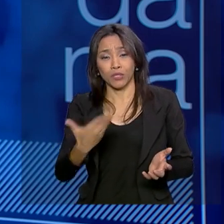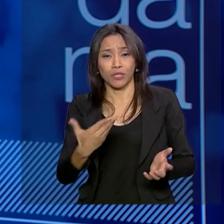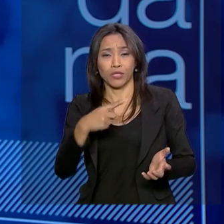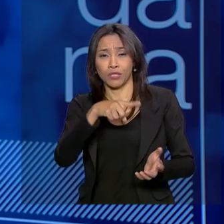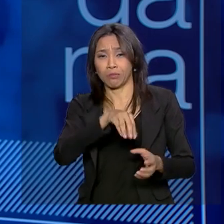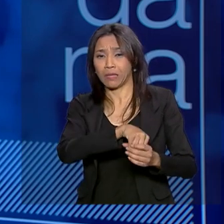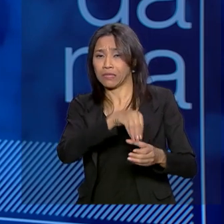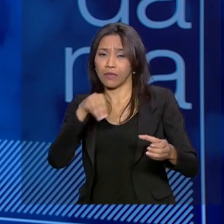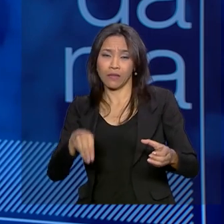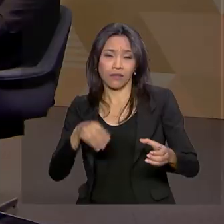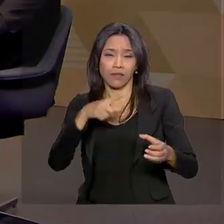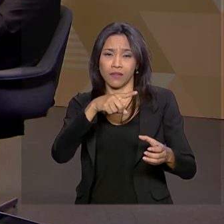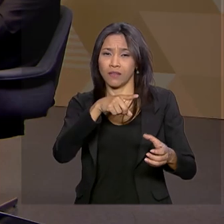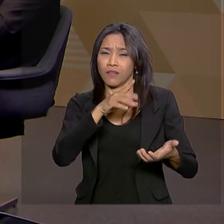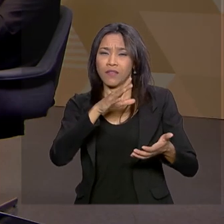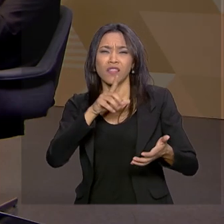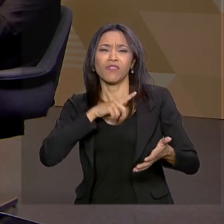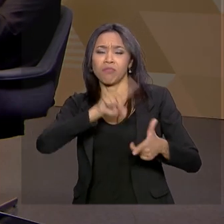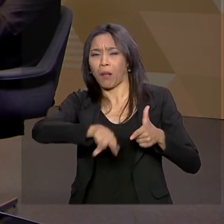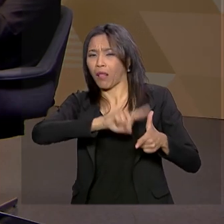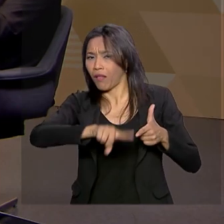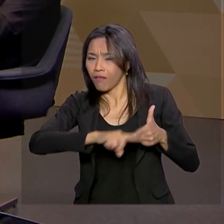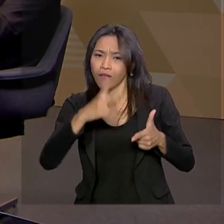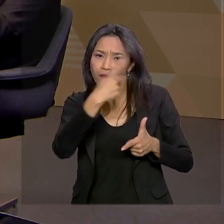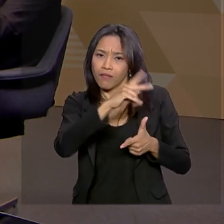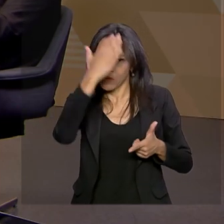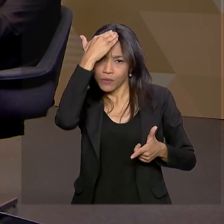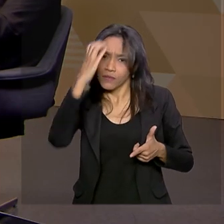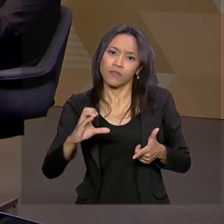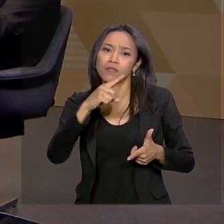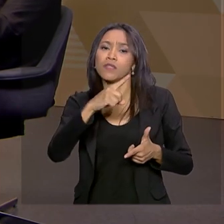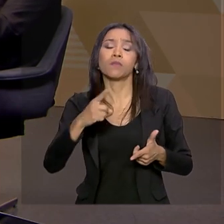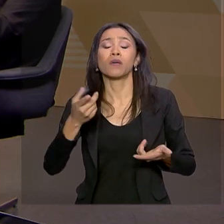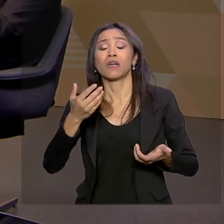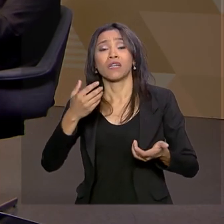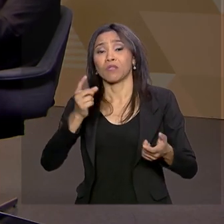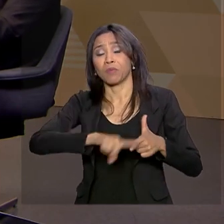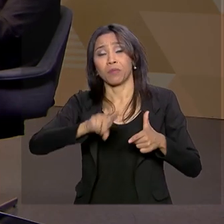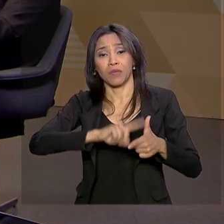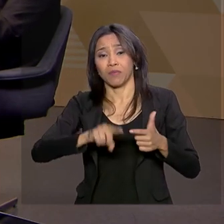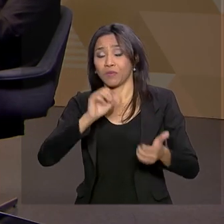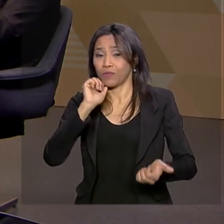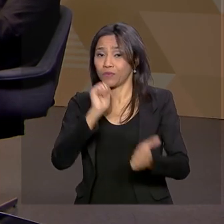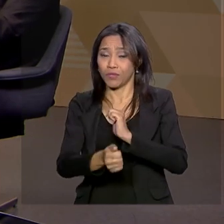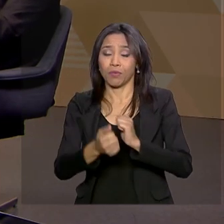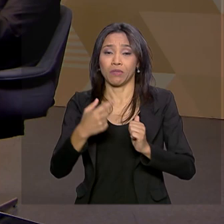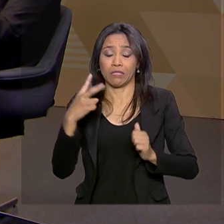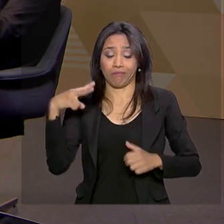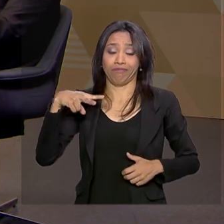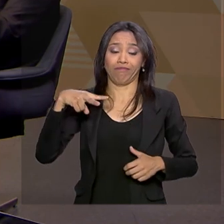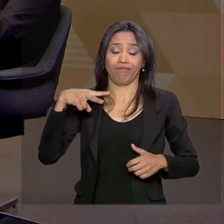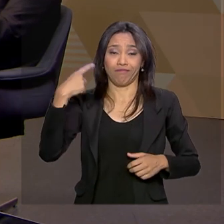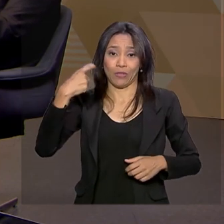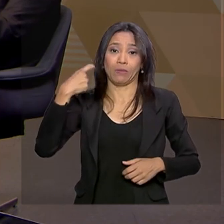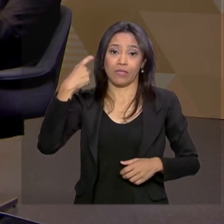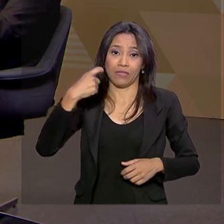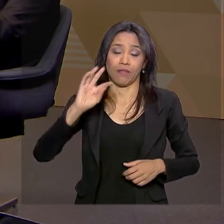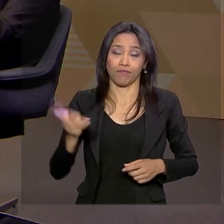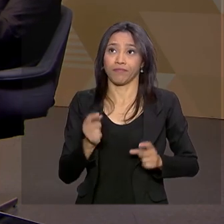do Campeonato Brasileiro. Então, nós vemos a situação do futebol com muita preocupação. Embora os resultados